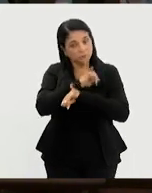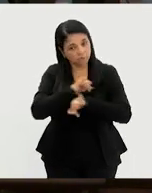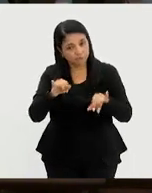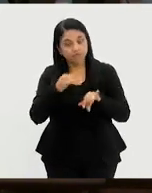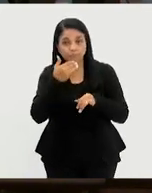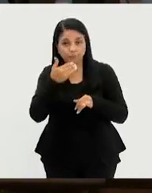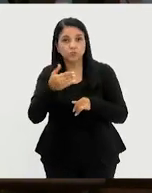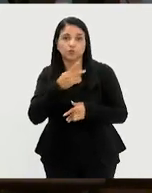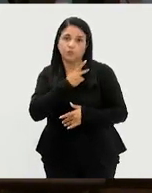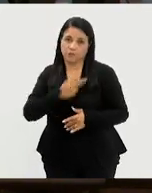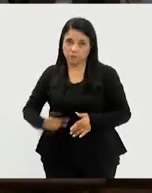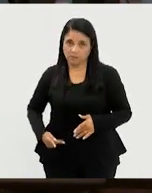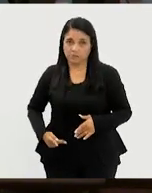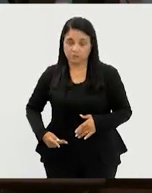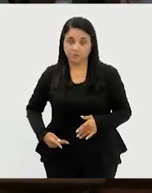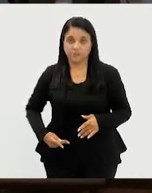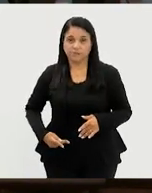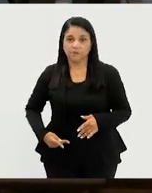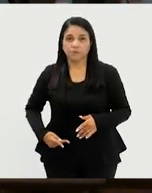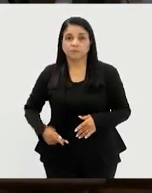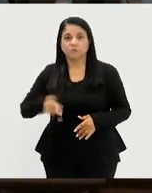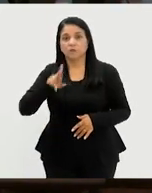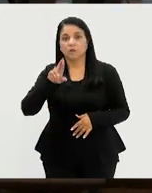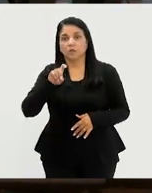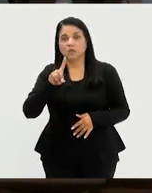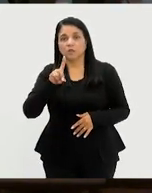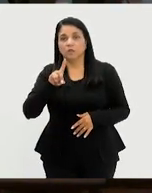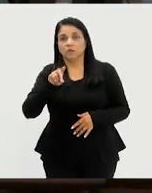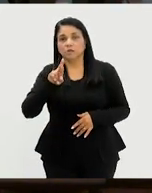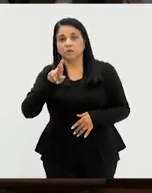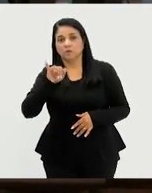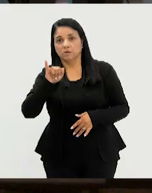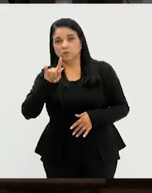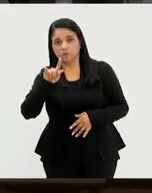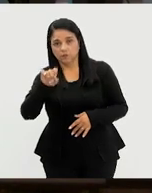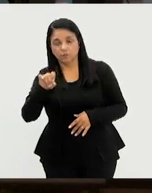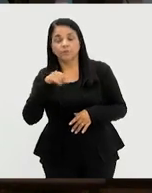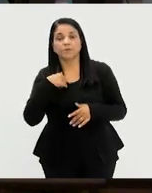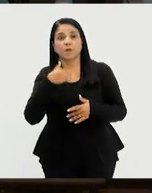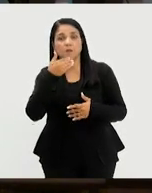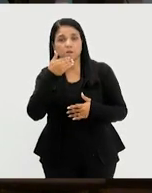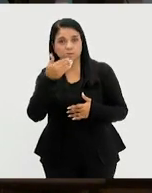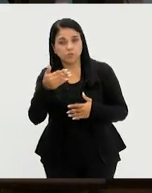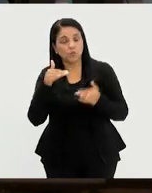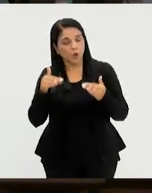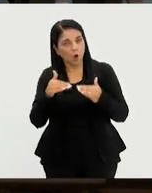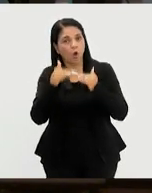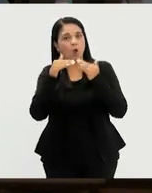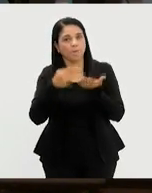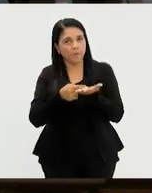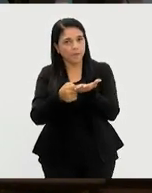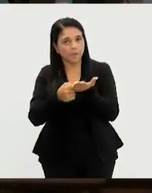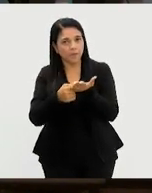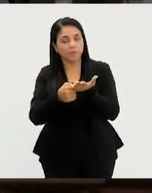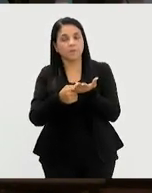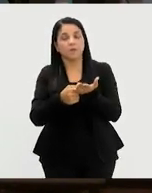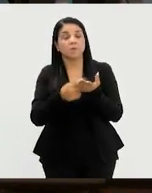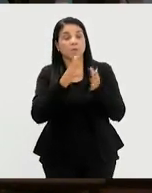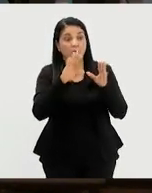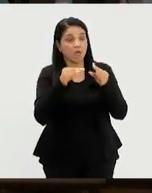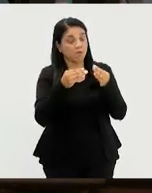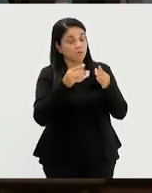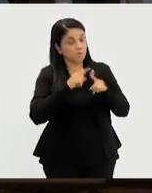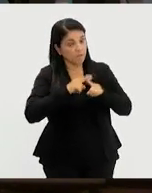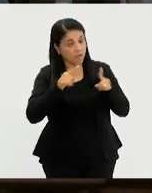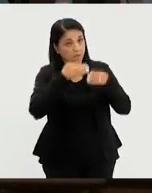a eh havia uma uma concordância aí do deputado muni foi solicitado Mas pela prejudicado do do